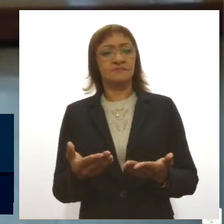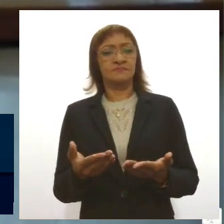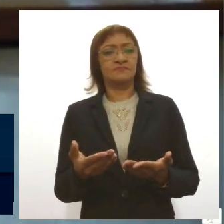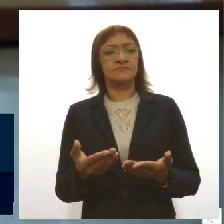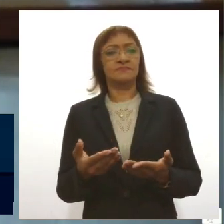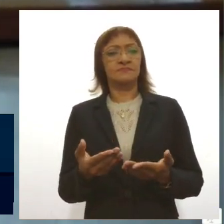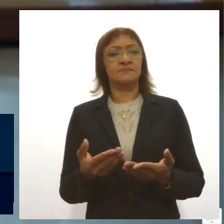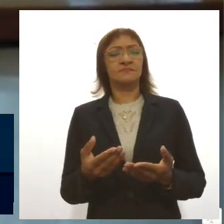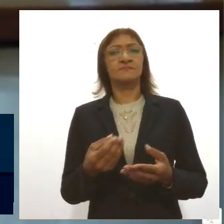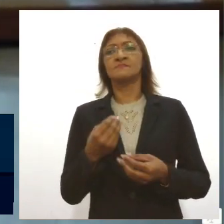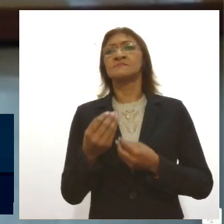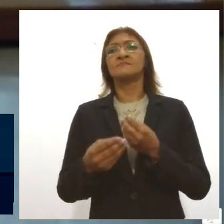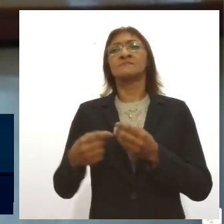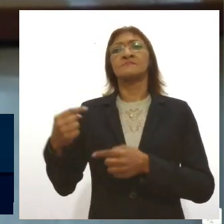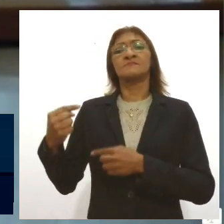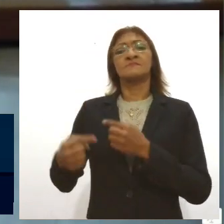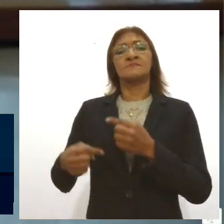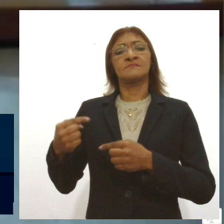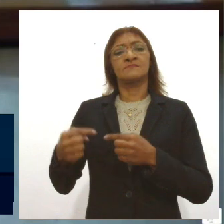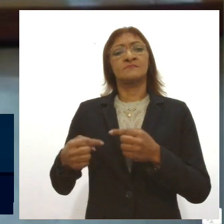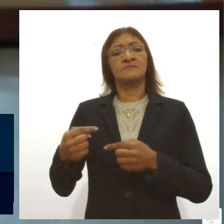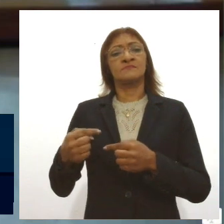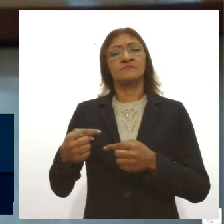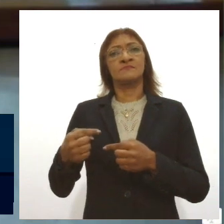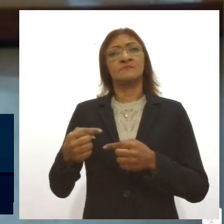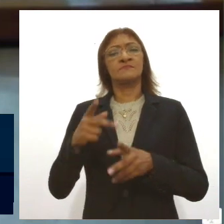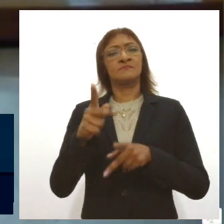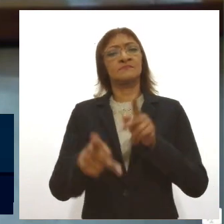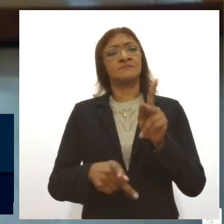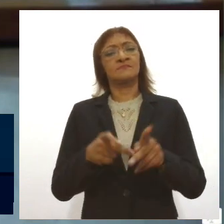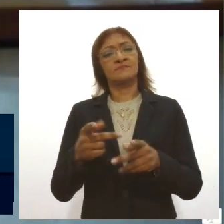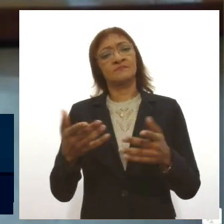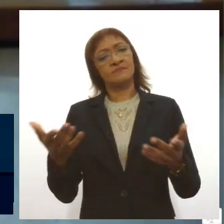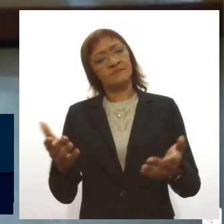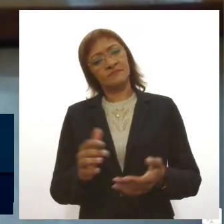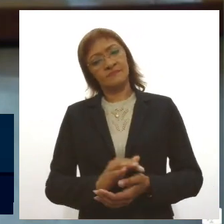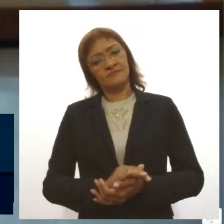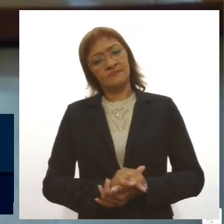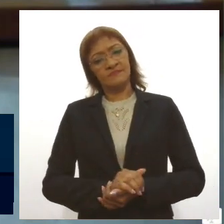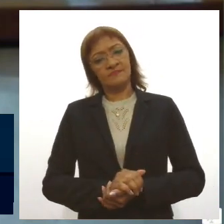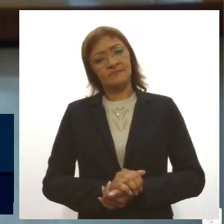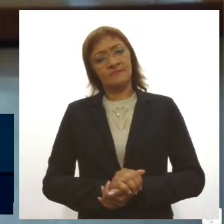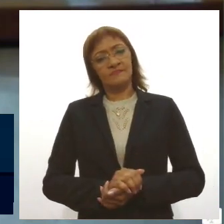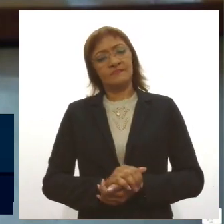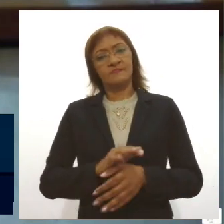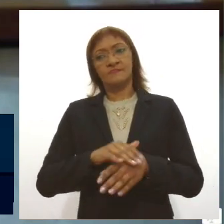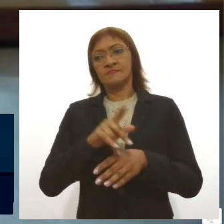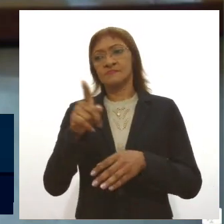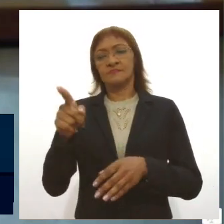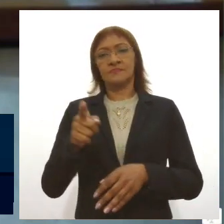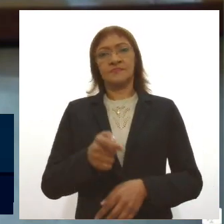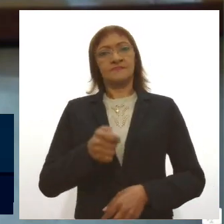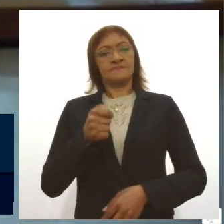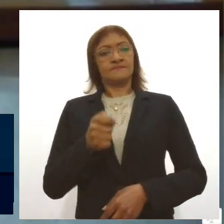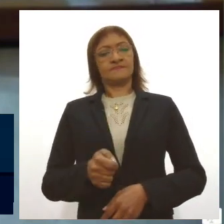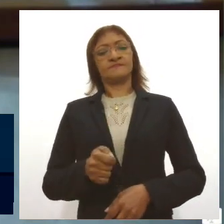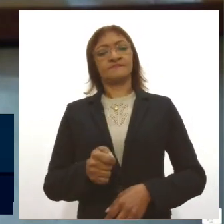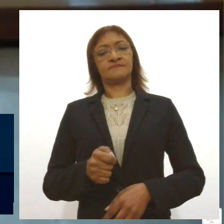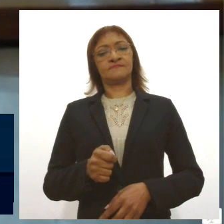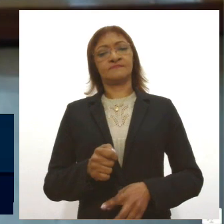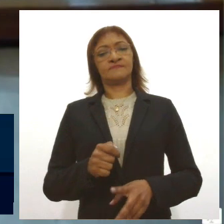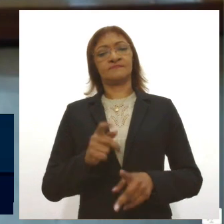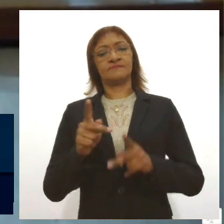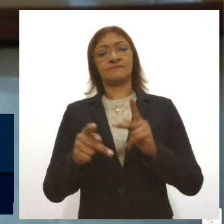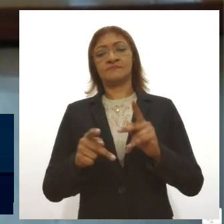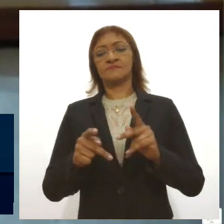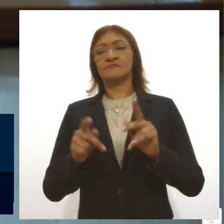da política pública e o empoderamento da população. É esse empoderamento da população que se dá não só na forma